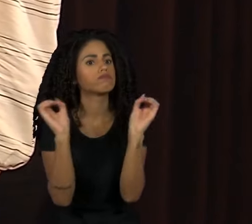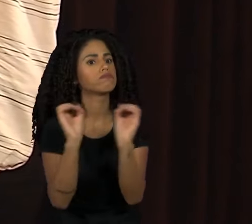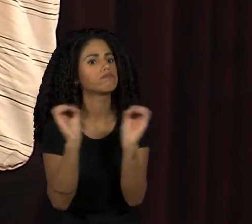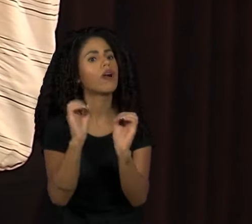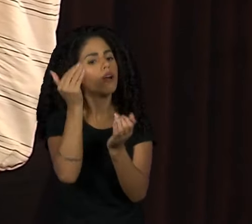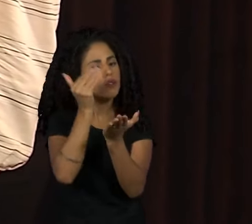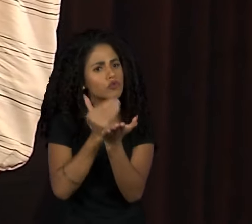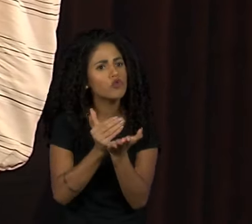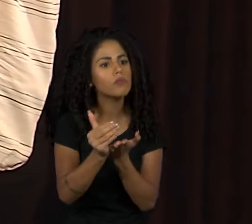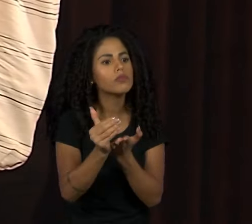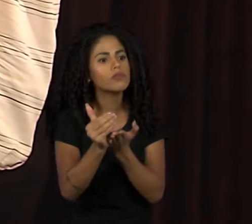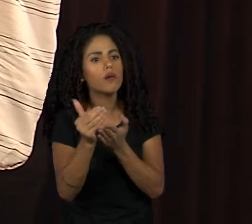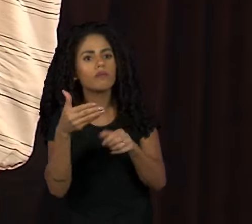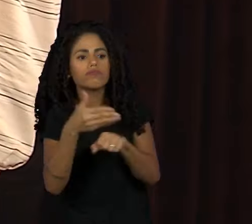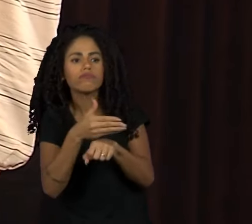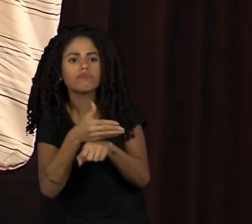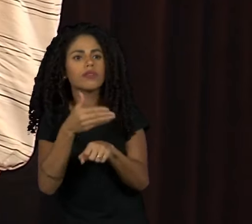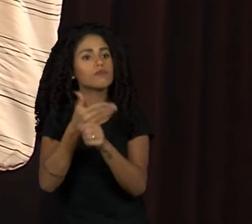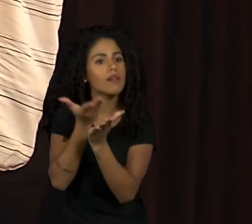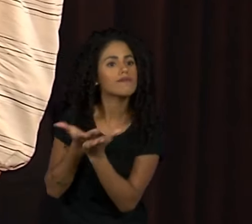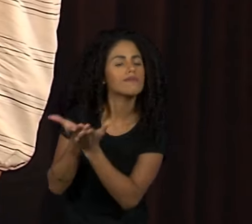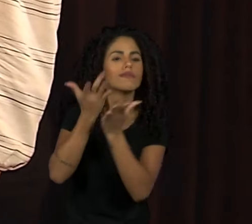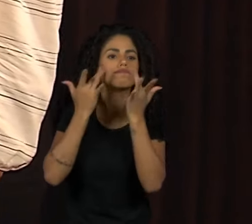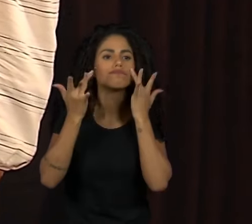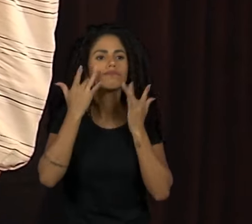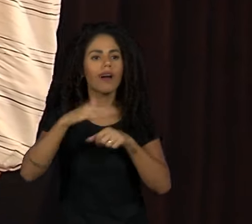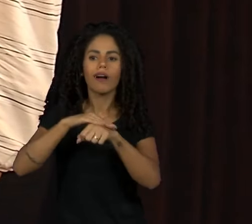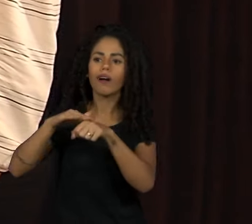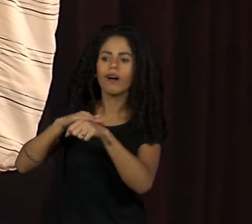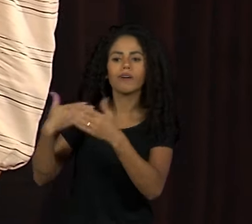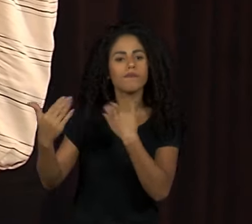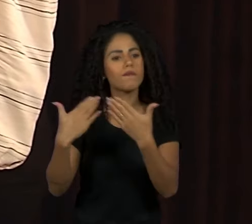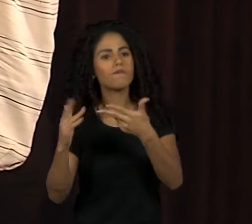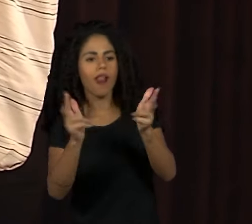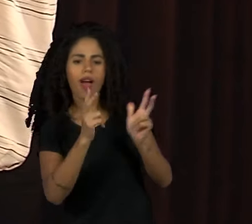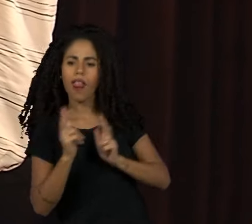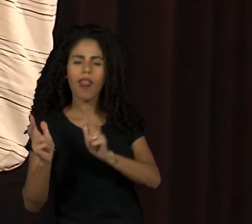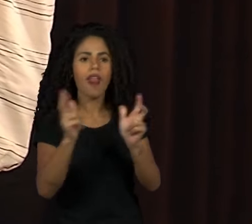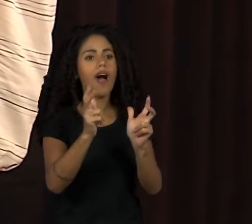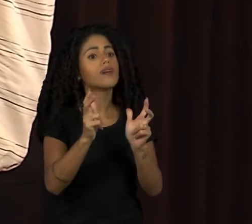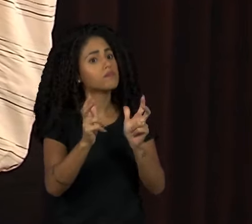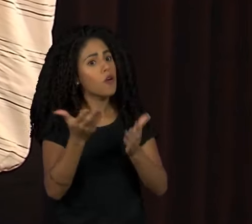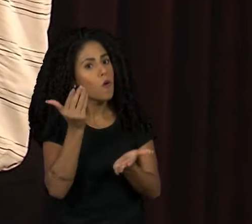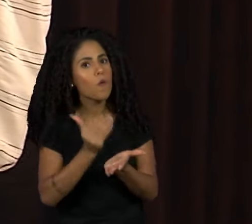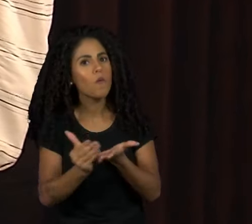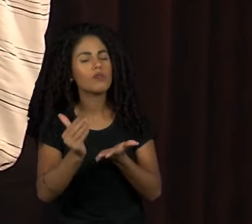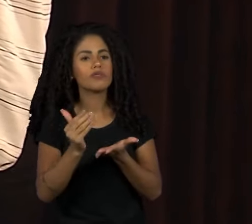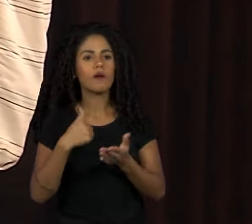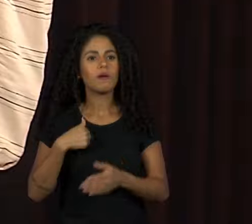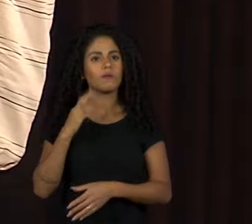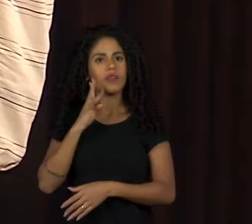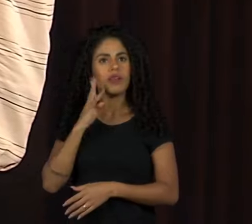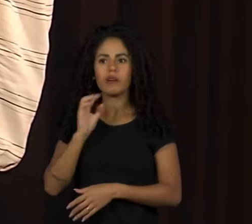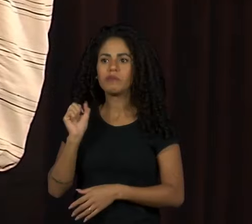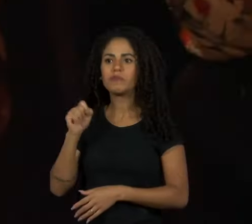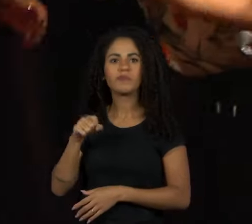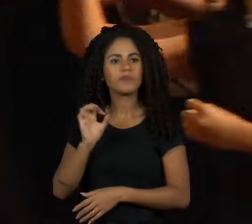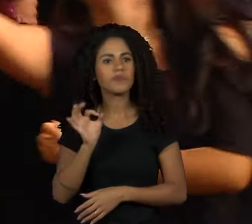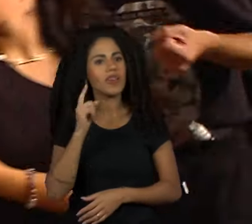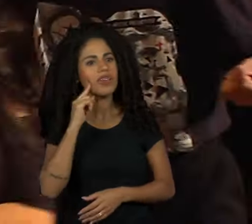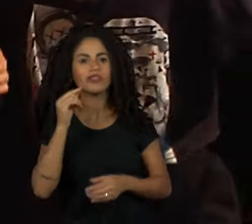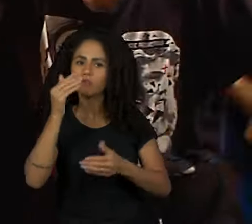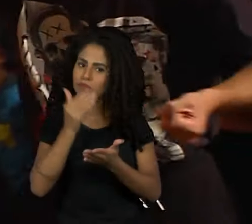começou a entrar no teatro e a gente começou a conversar com todo mundo, falar bastante, né? Bastante, até demais.